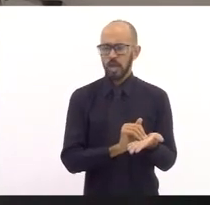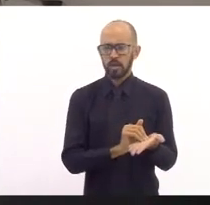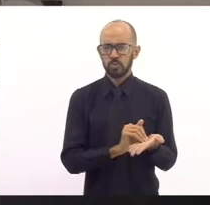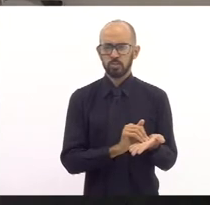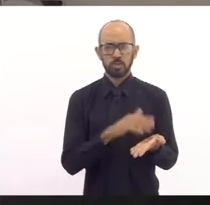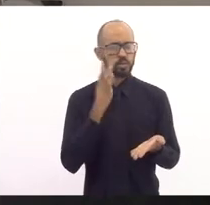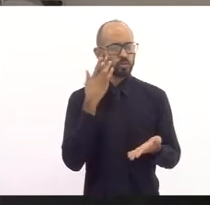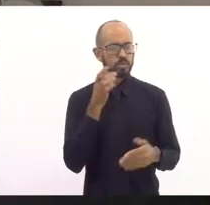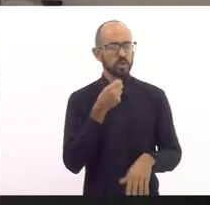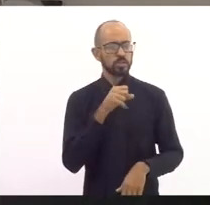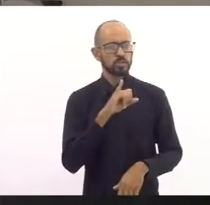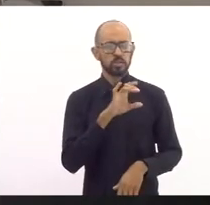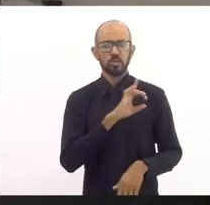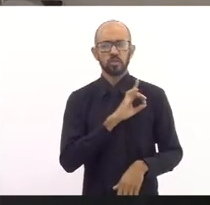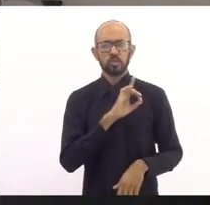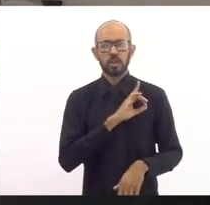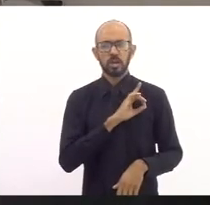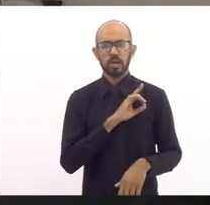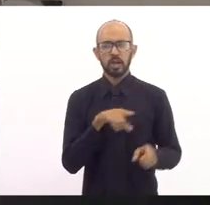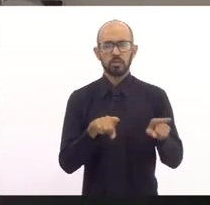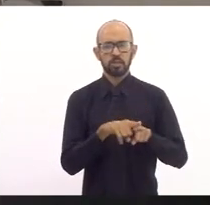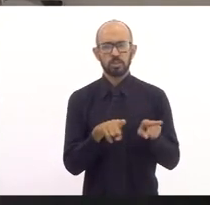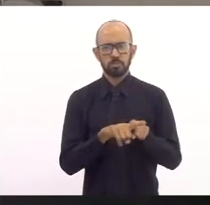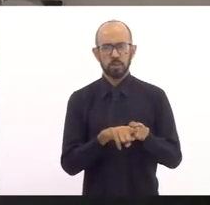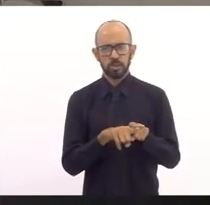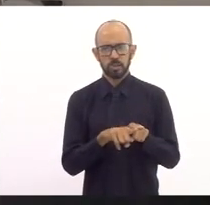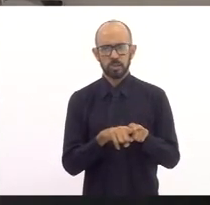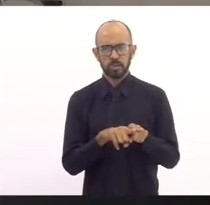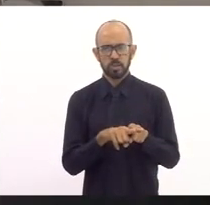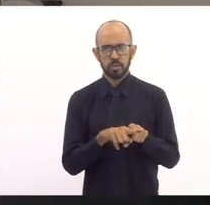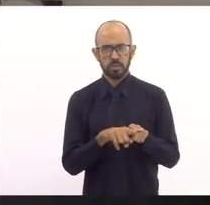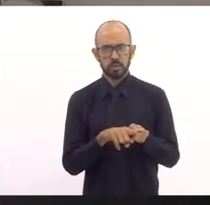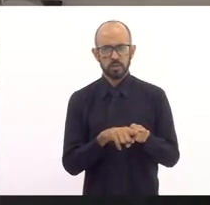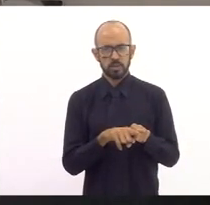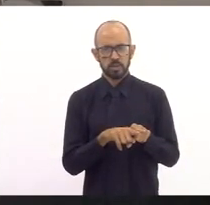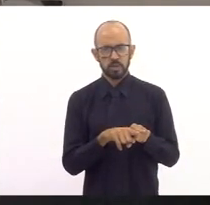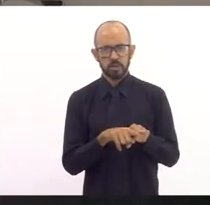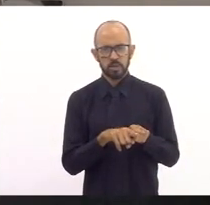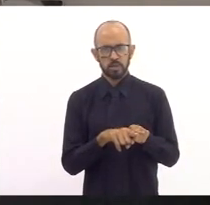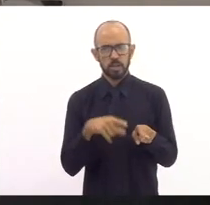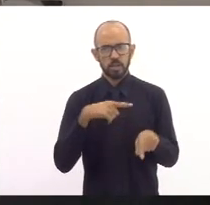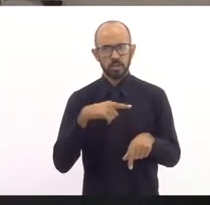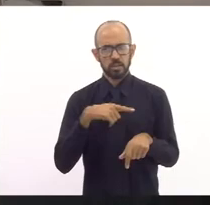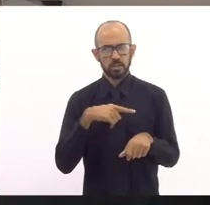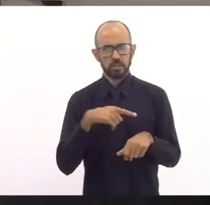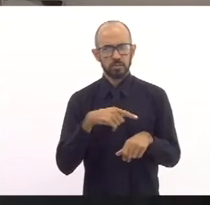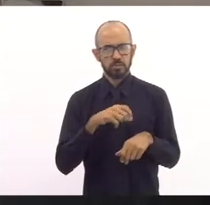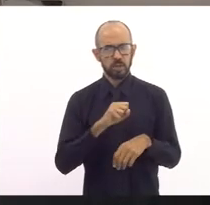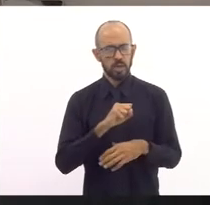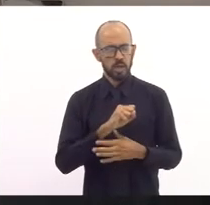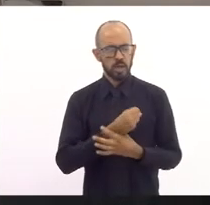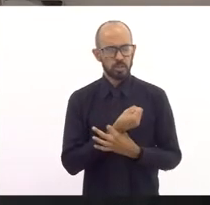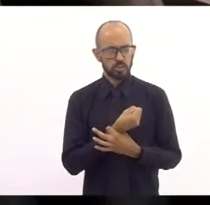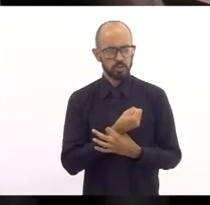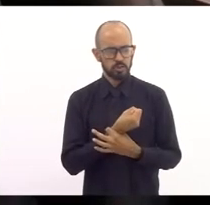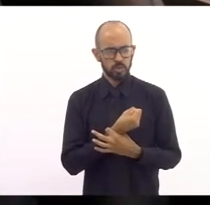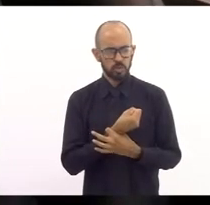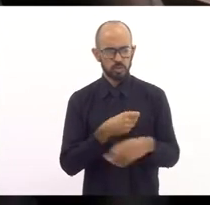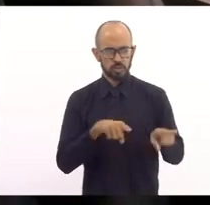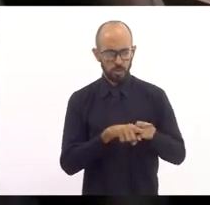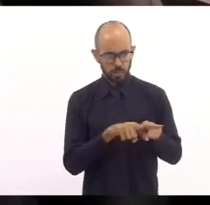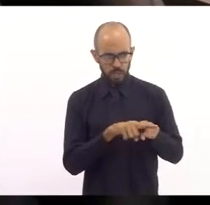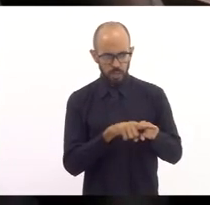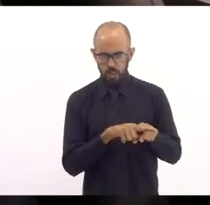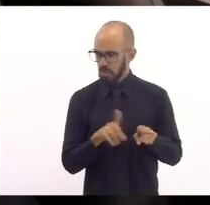delegado Gustavo estava presente, não estava presente? Não, delegado. Não tinha nenhum agente de segurança junto com vocês? Agente de segurança, não. Tinham técnicos de engenharia,